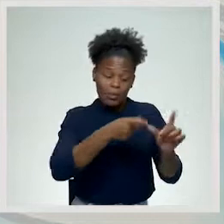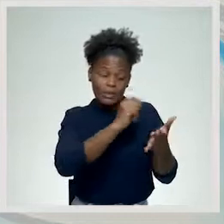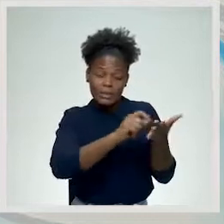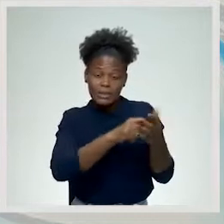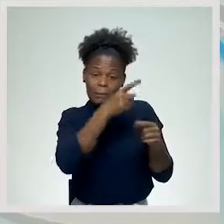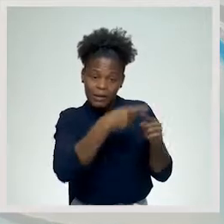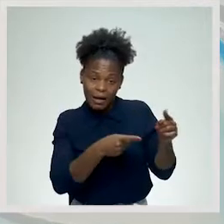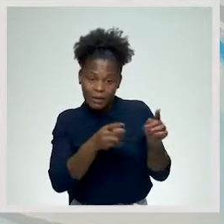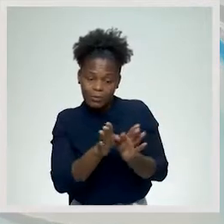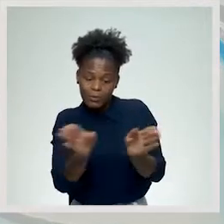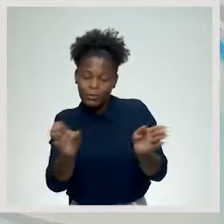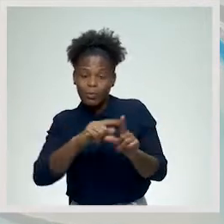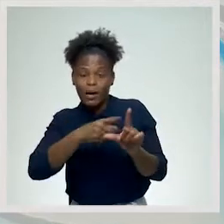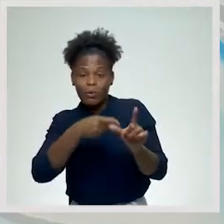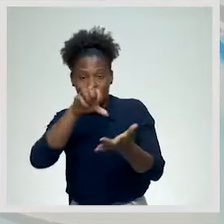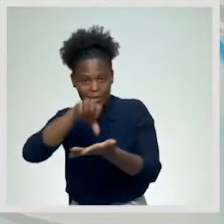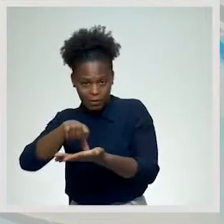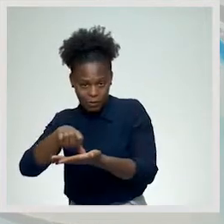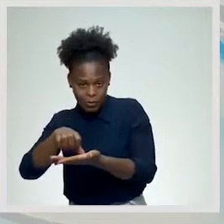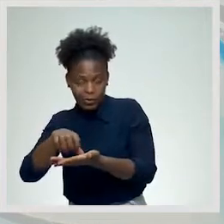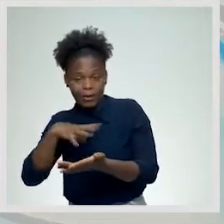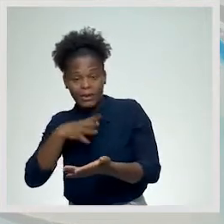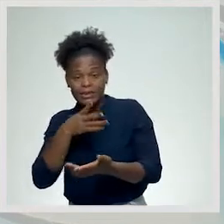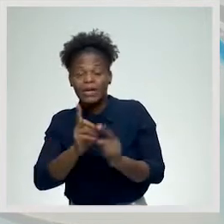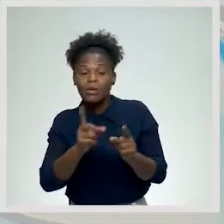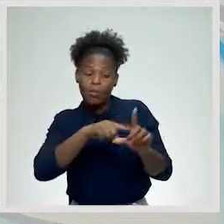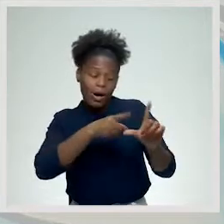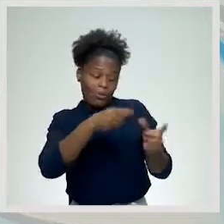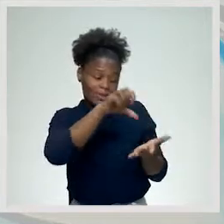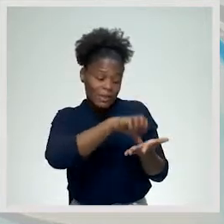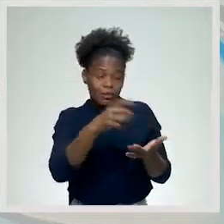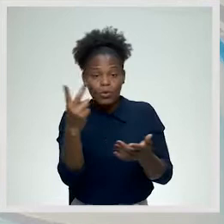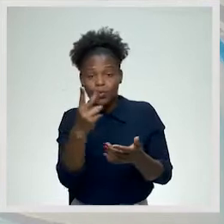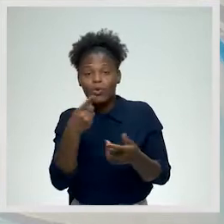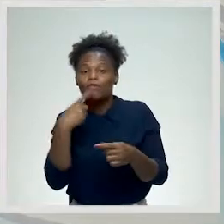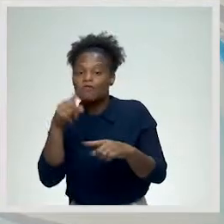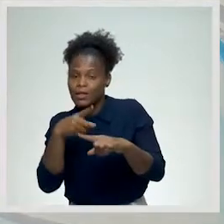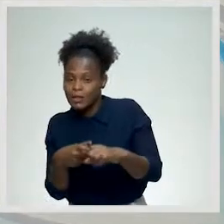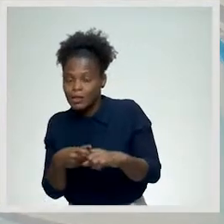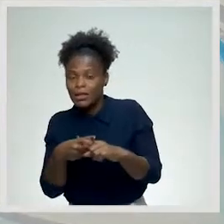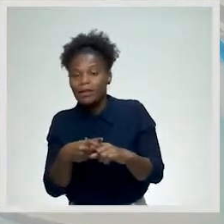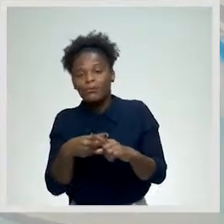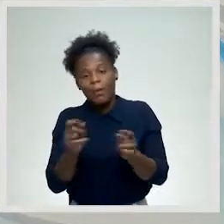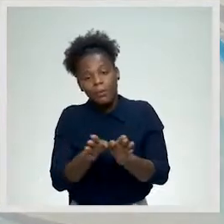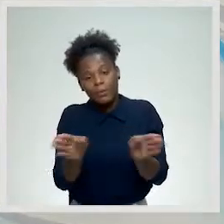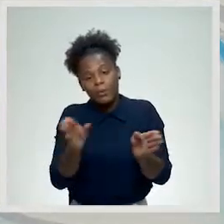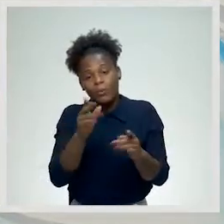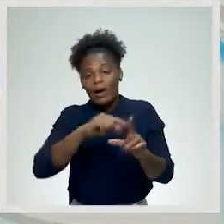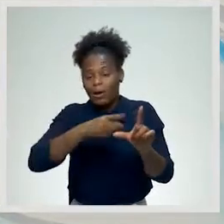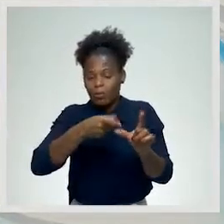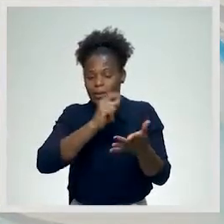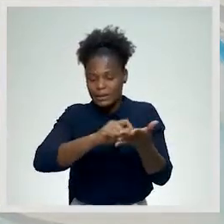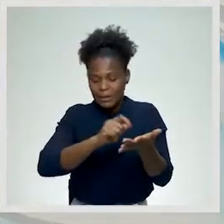é metade da amplitude do ângulo ao centro, logo o ângulo ao centro é o dobro da amplitude do ângulo inscrito. É isso que